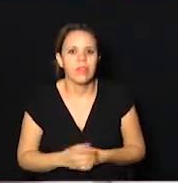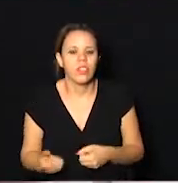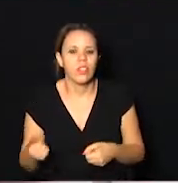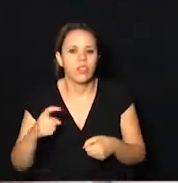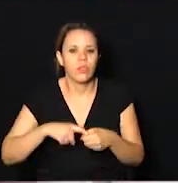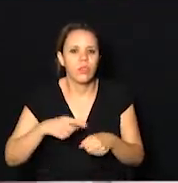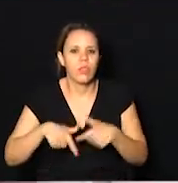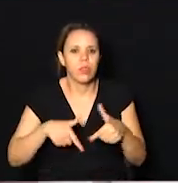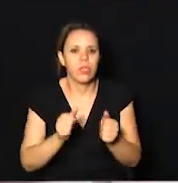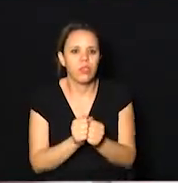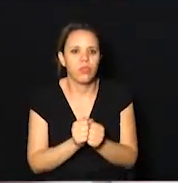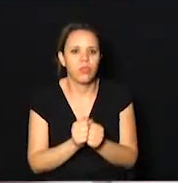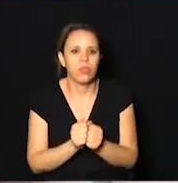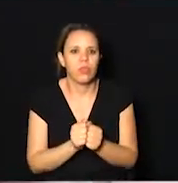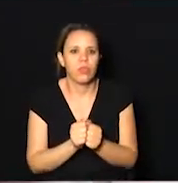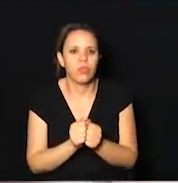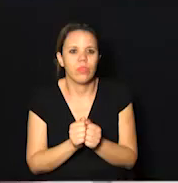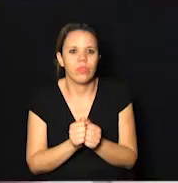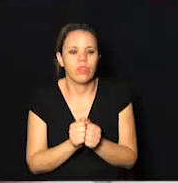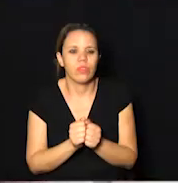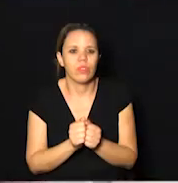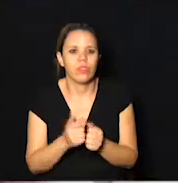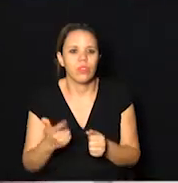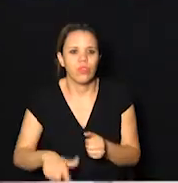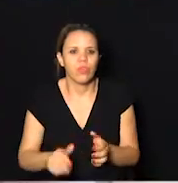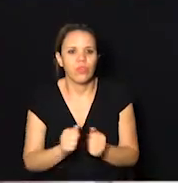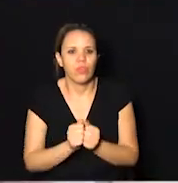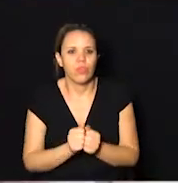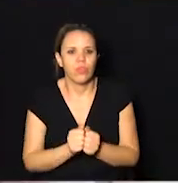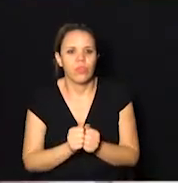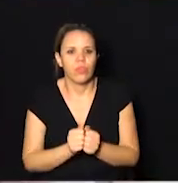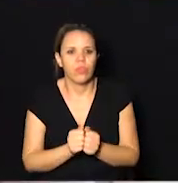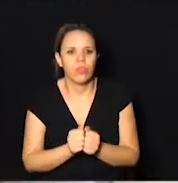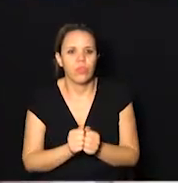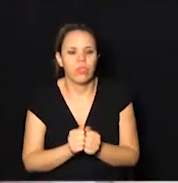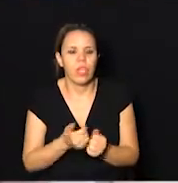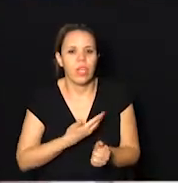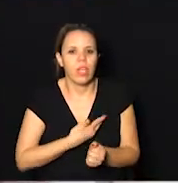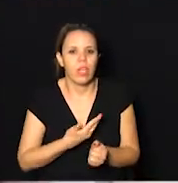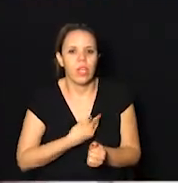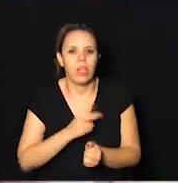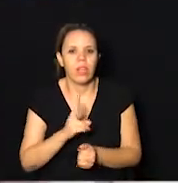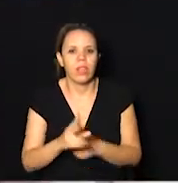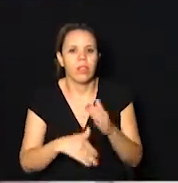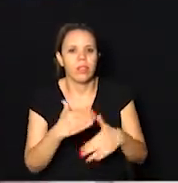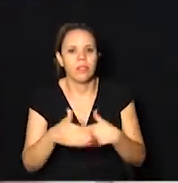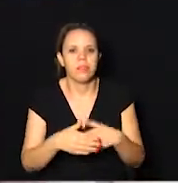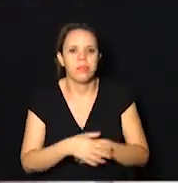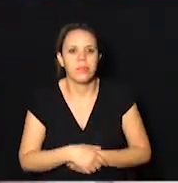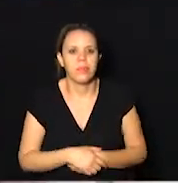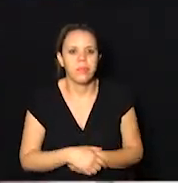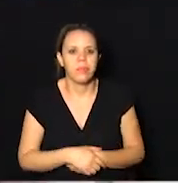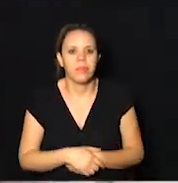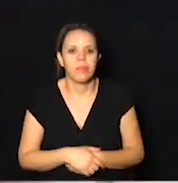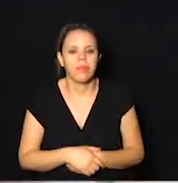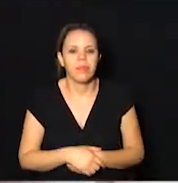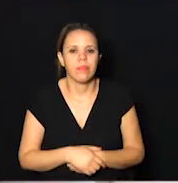voltar a trabalhar junto é estar novamente juntos mostra a grande amizade que a gente construiu